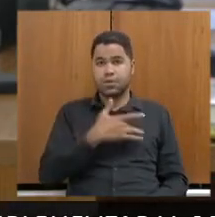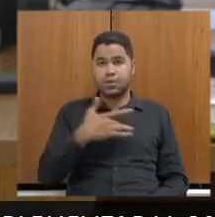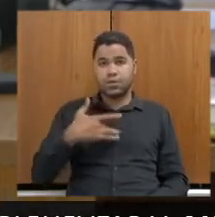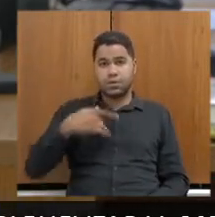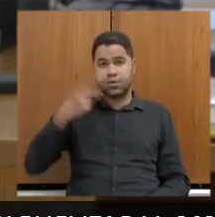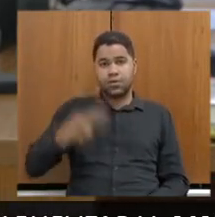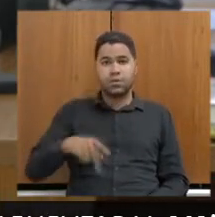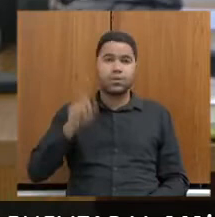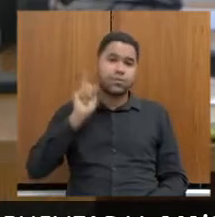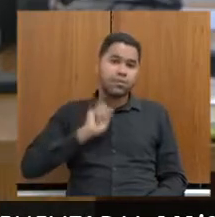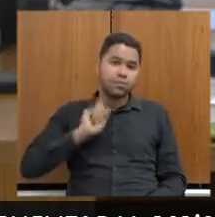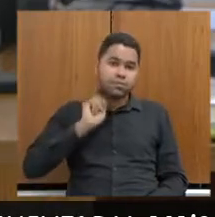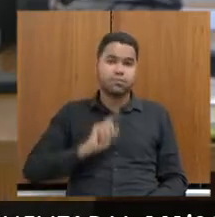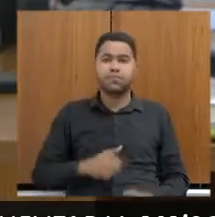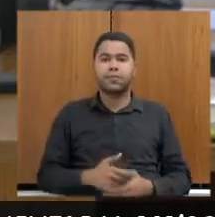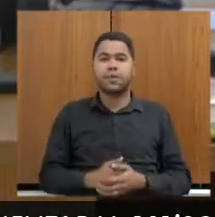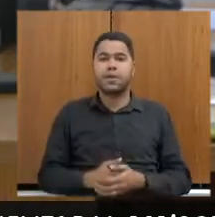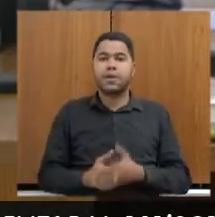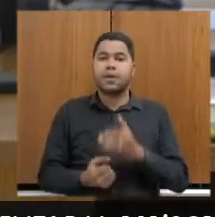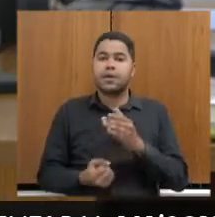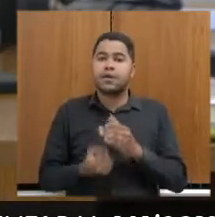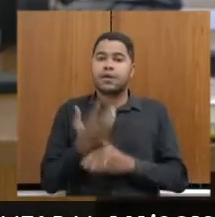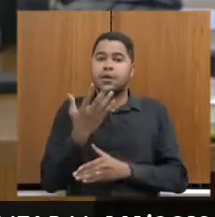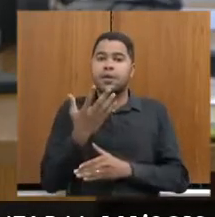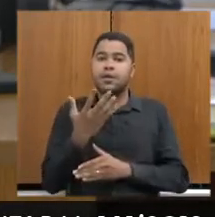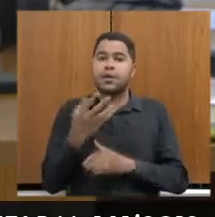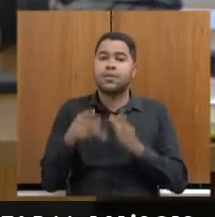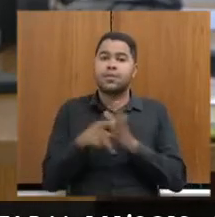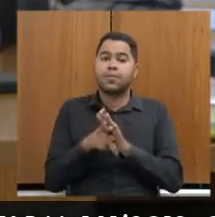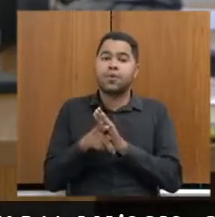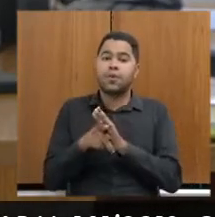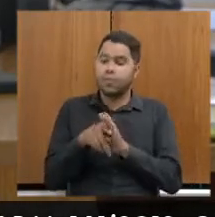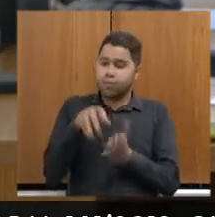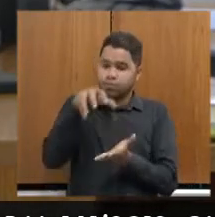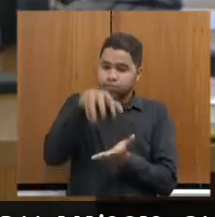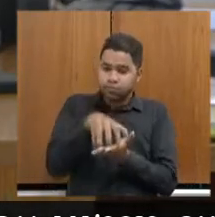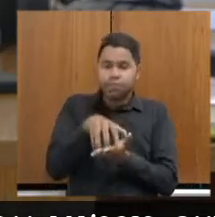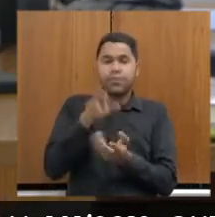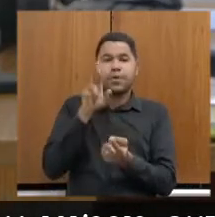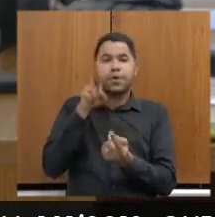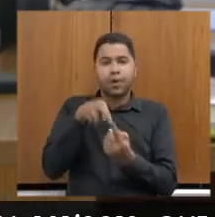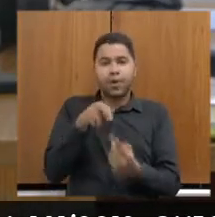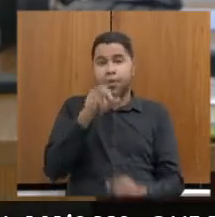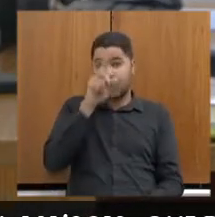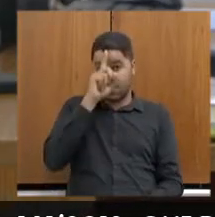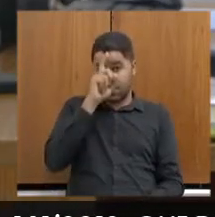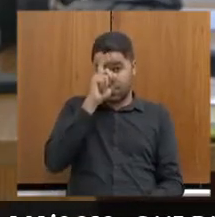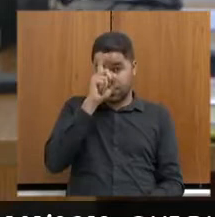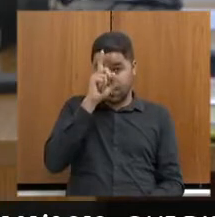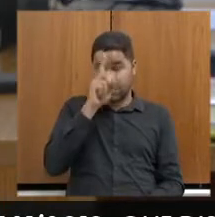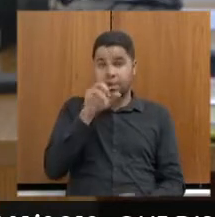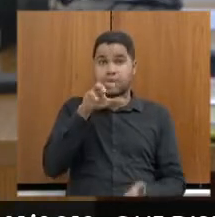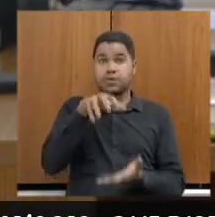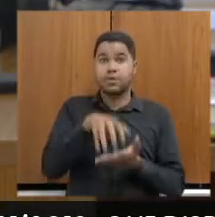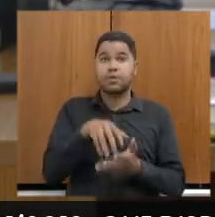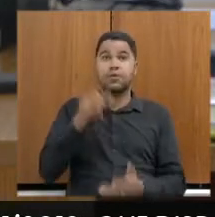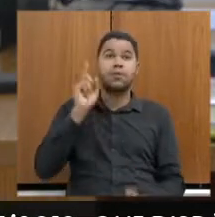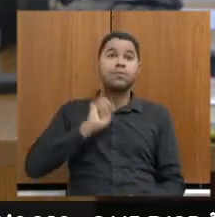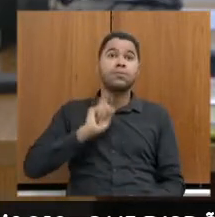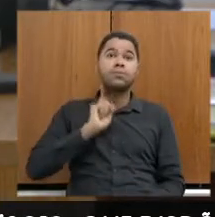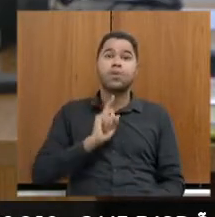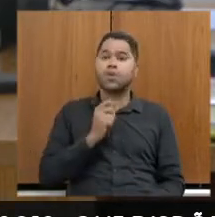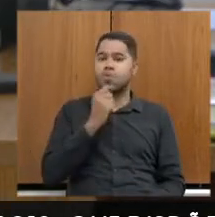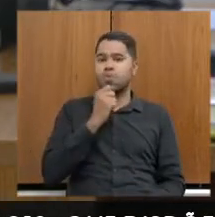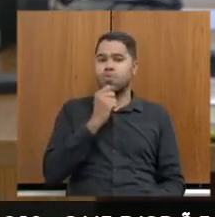saúde de Minas Gerais que era a criação do centro de referência hospitais centros de referência que Minas Gerais